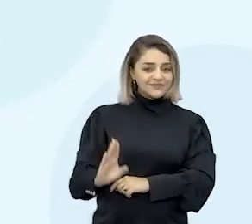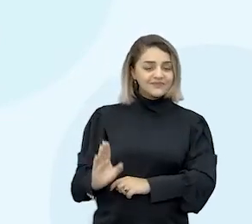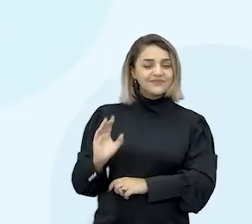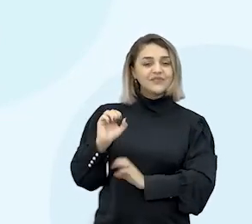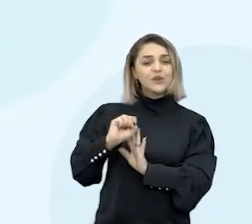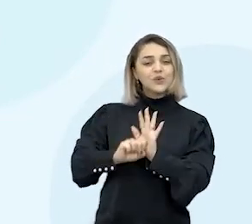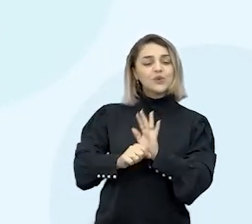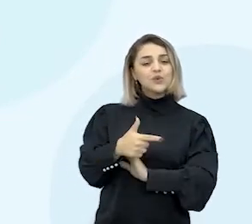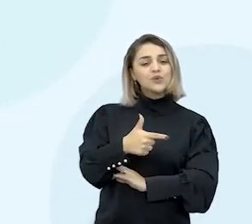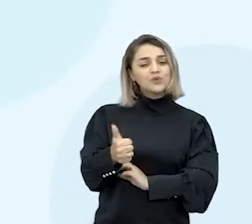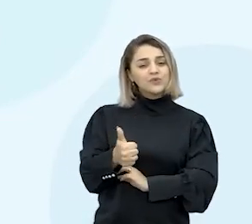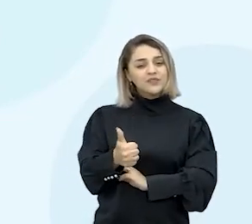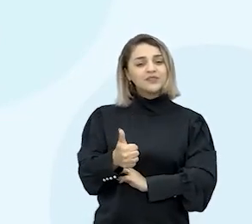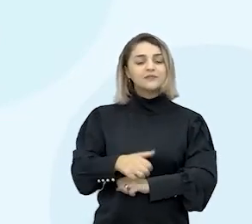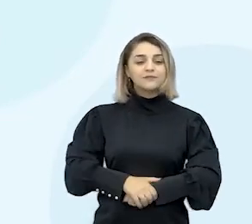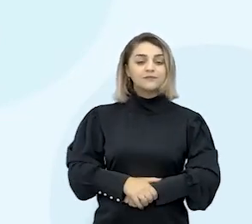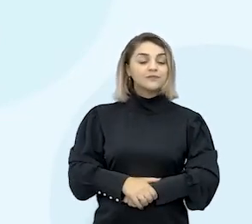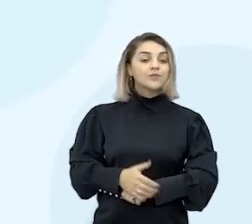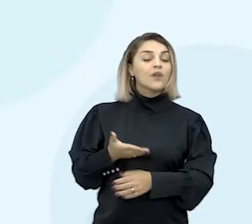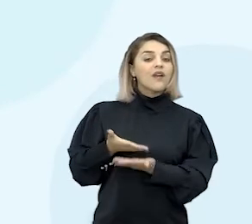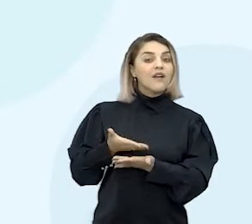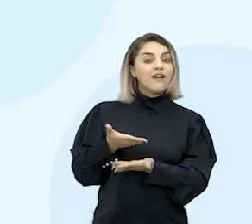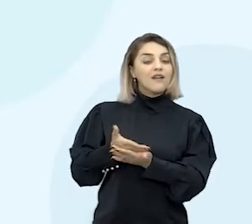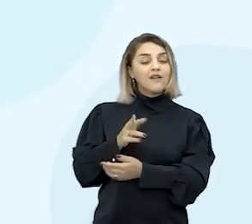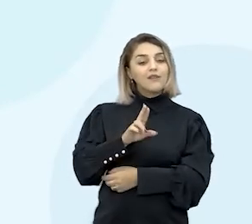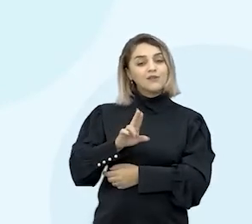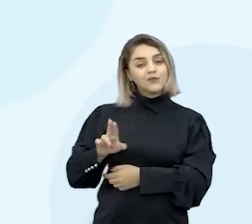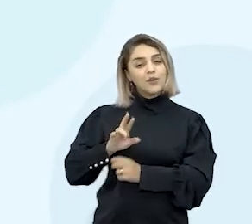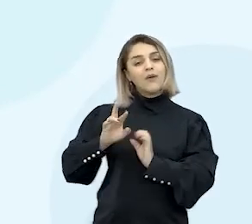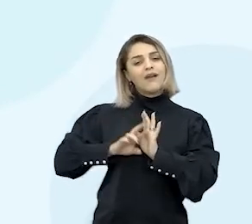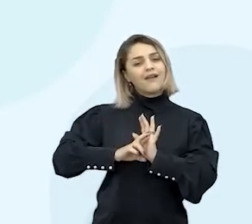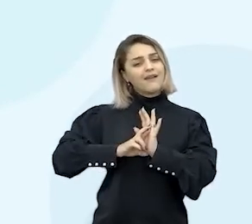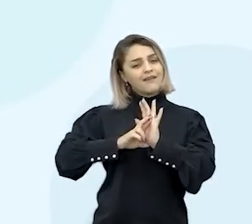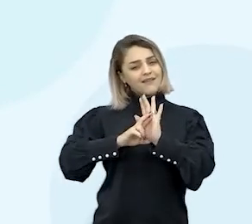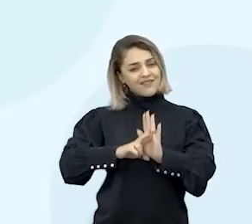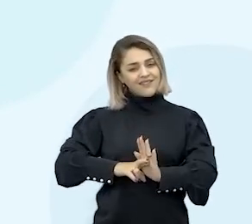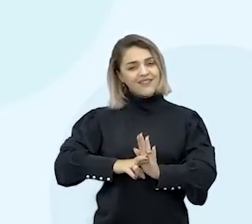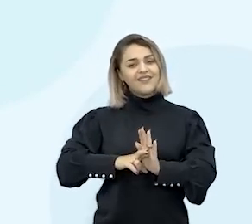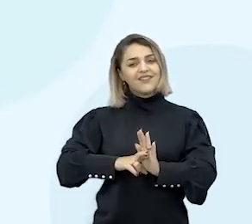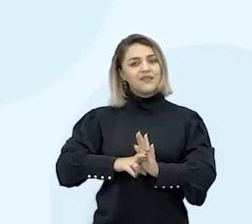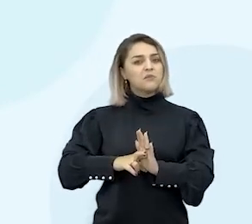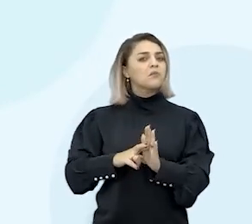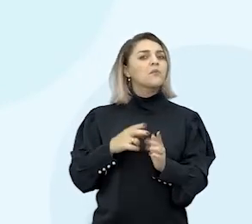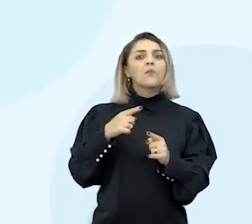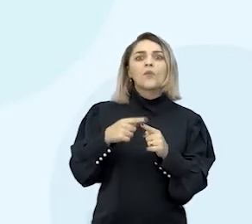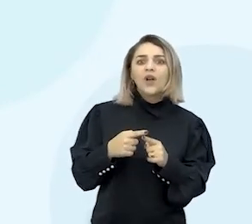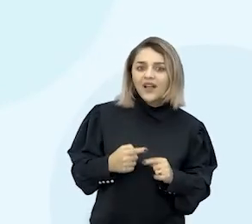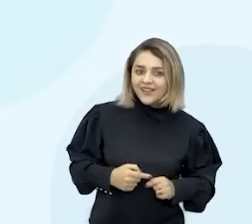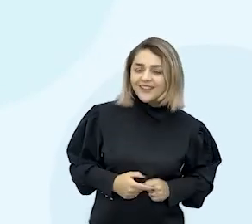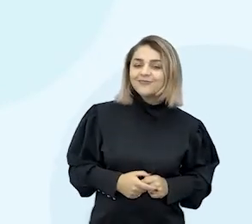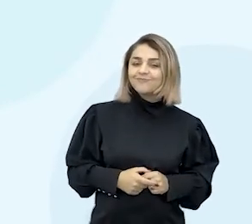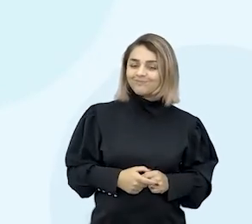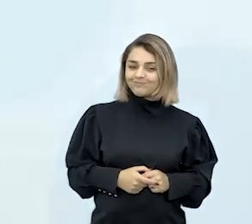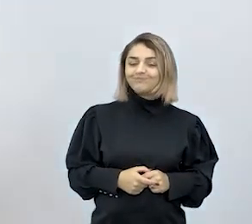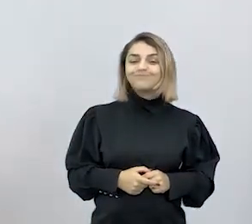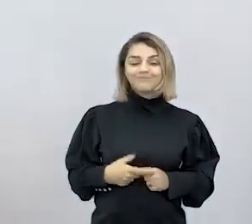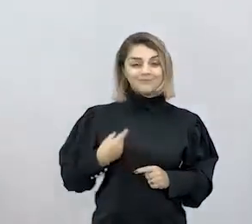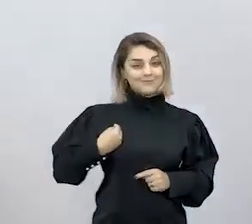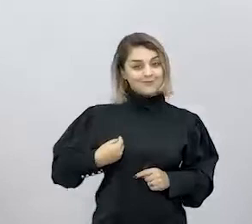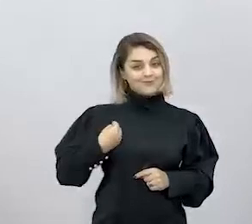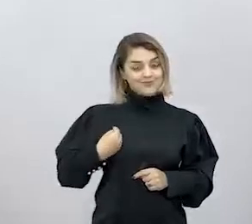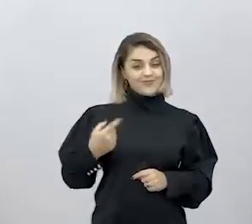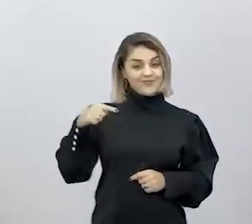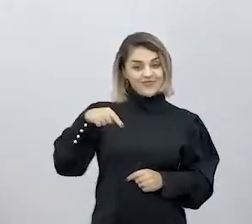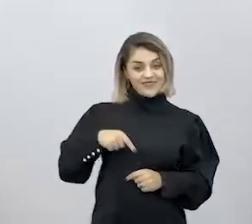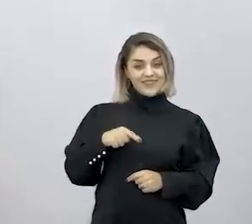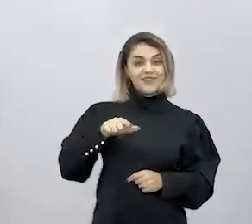XXI. O que vem por aí, olha o nome da aula, representatividade. Por quê? Porque estarei ao vivo aqui na próxima aula,